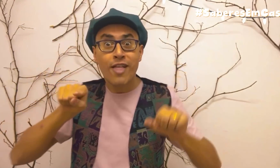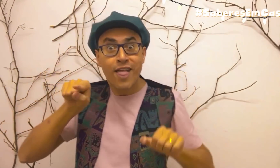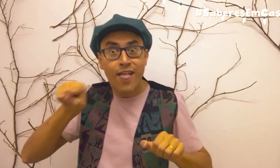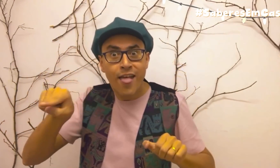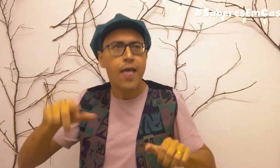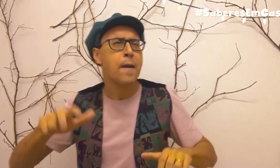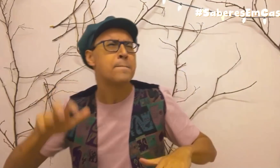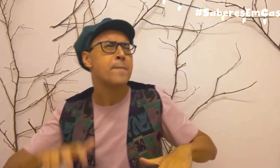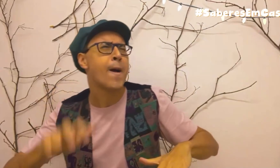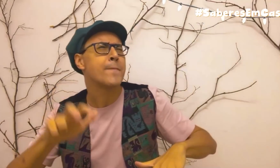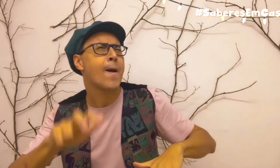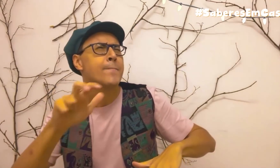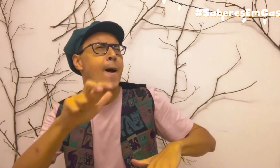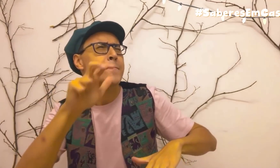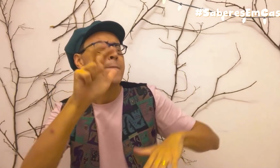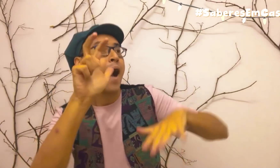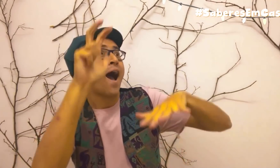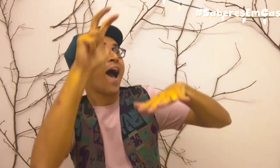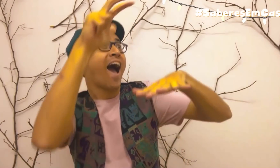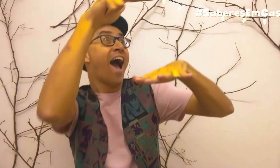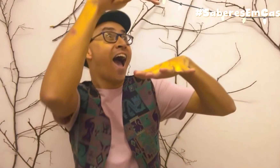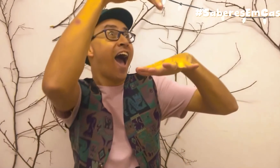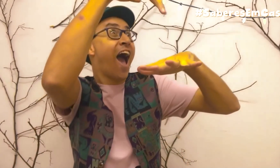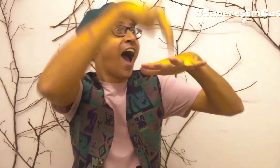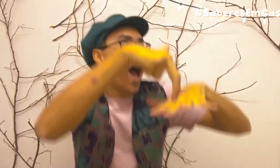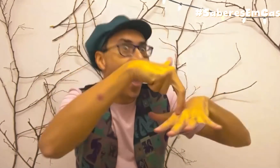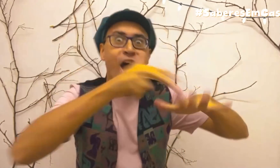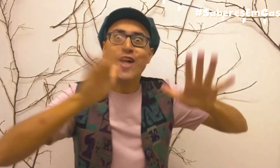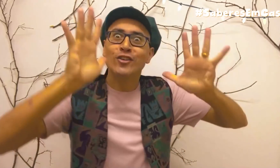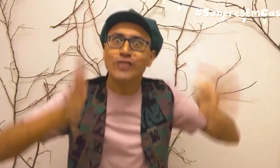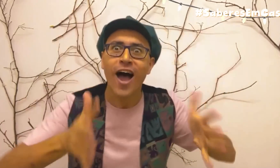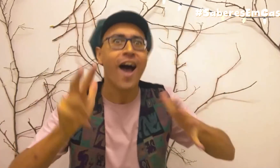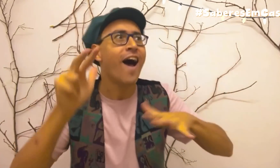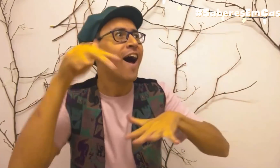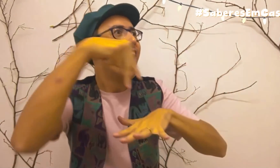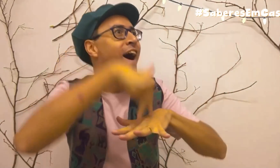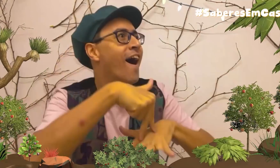quando ele chegou ao alto da montanha.